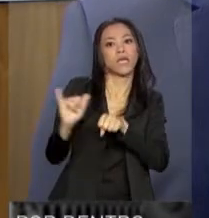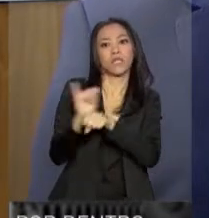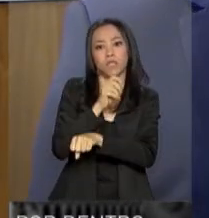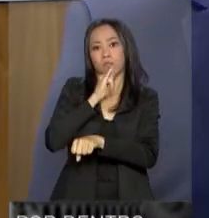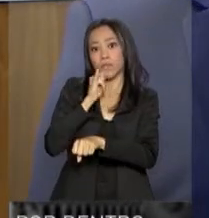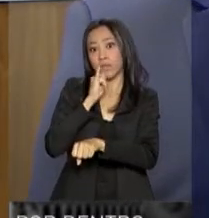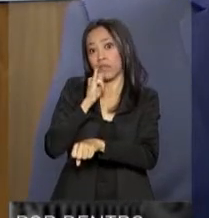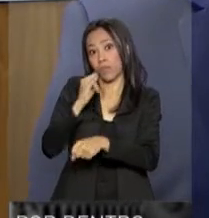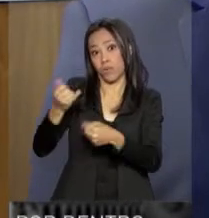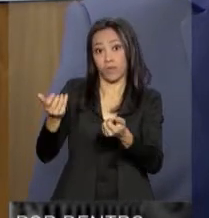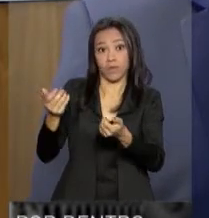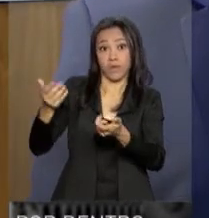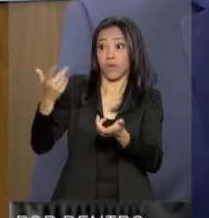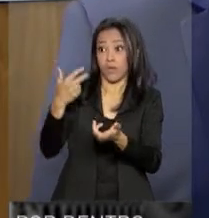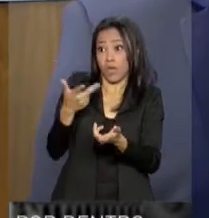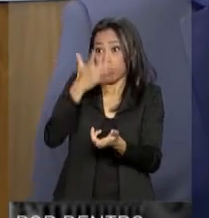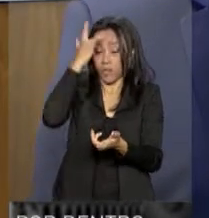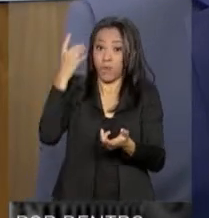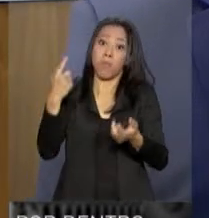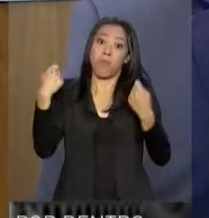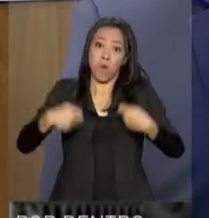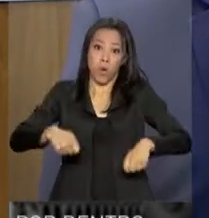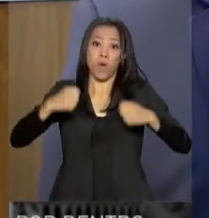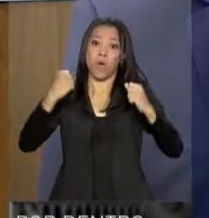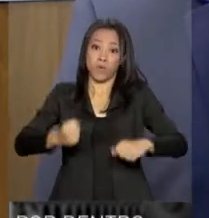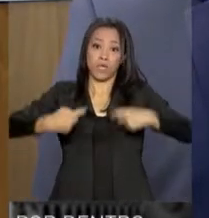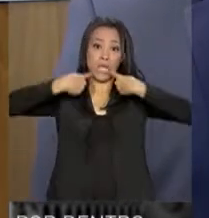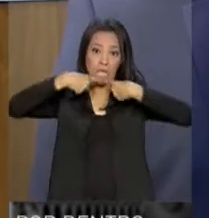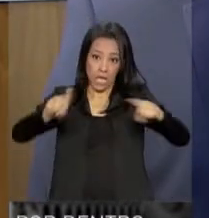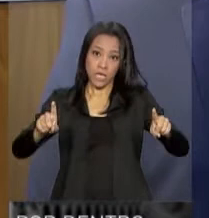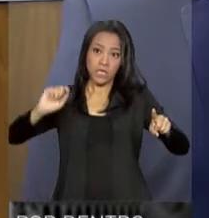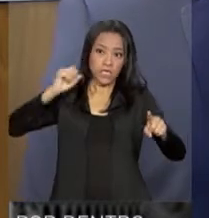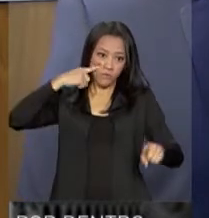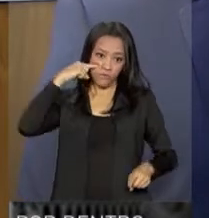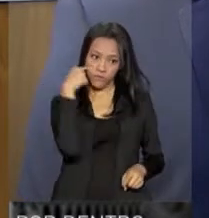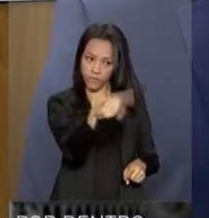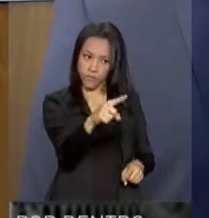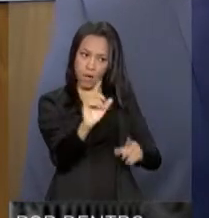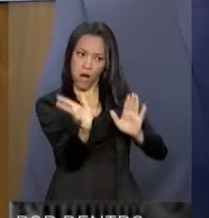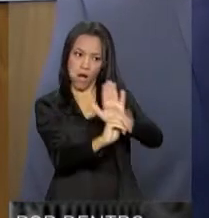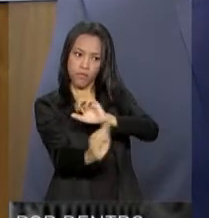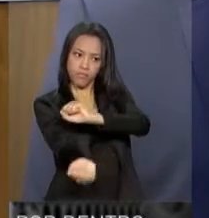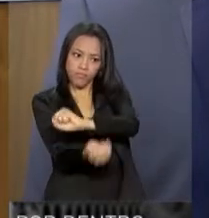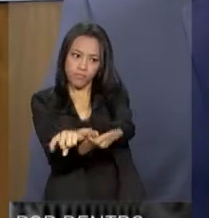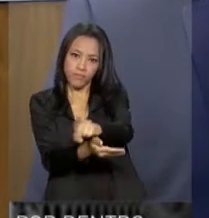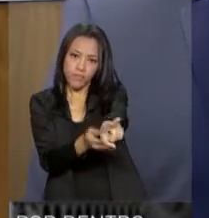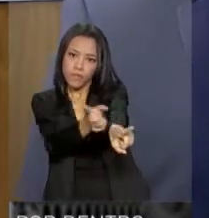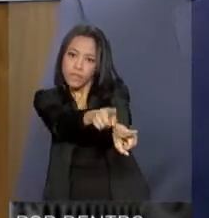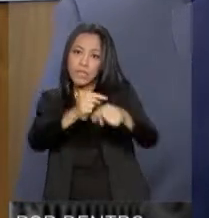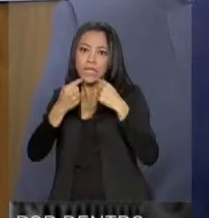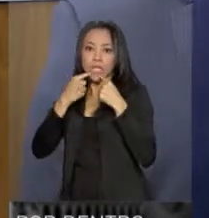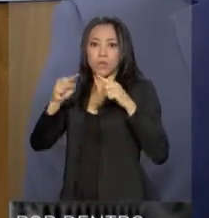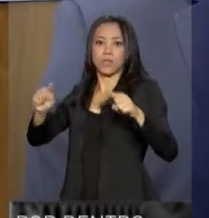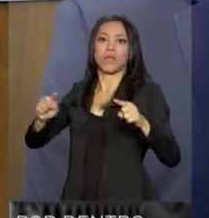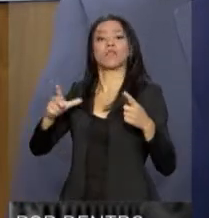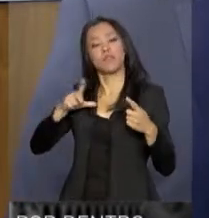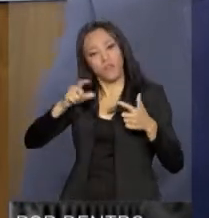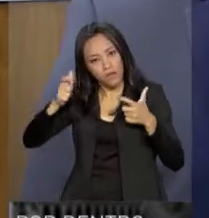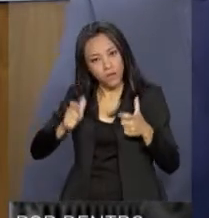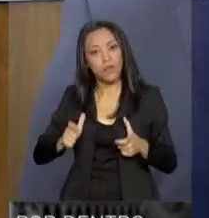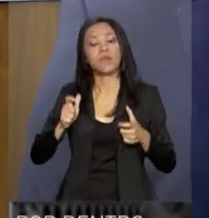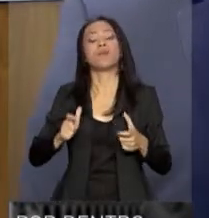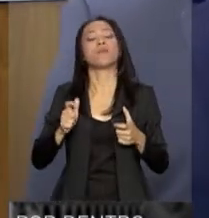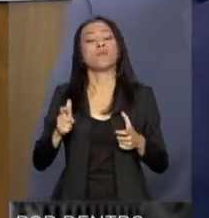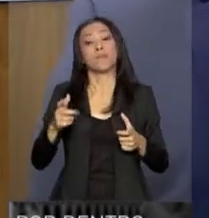para o cidadão possa se manifestar denunciar casos de corrupção e e temos também a parte de sanção tanto de pessoas físicas